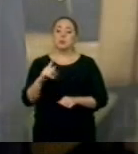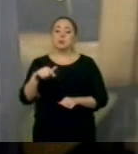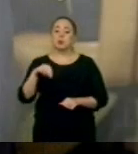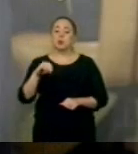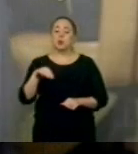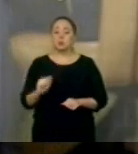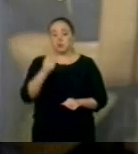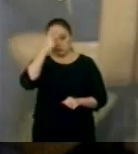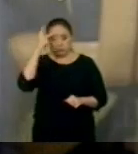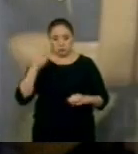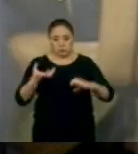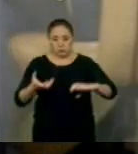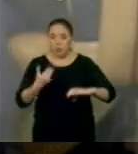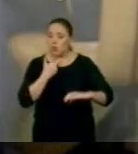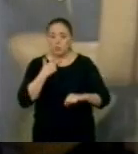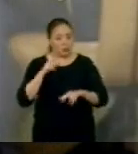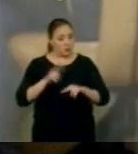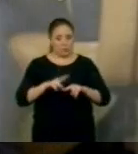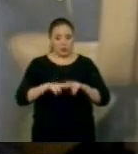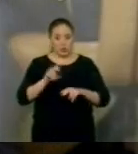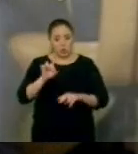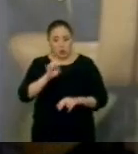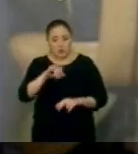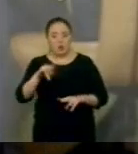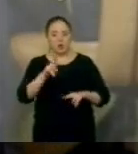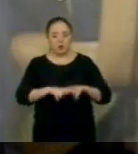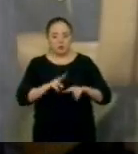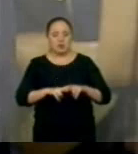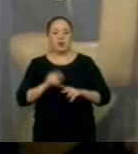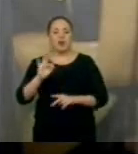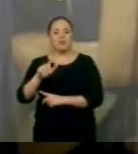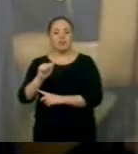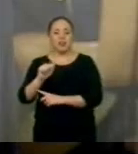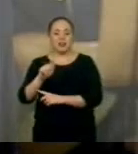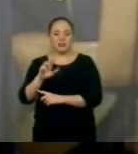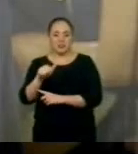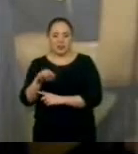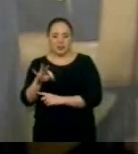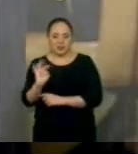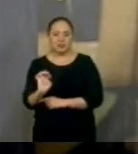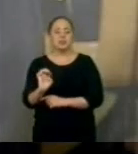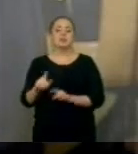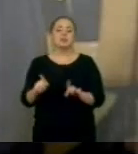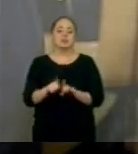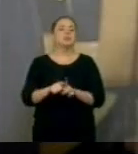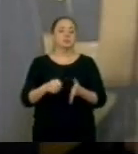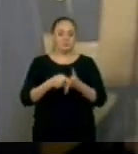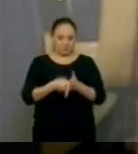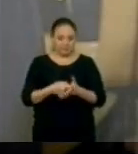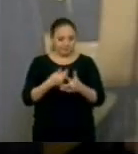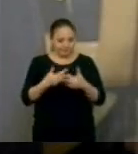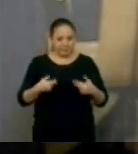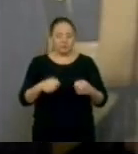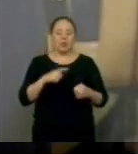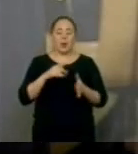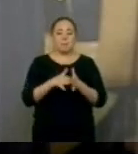Nacional não poderão ser presos, salvo em flagrante de crime inafiançável e, ainda assim, com submissão, os autos devem ser remetidos